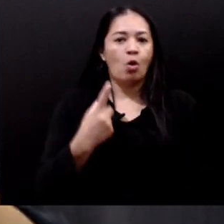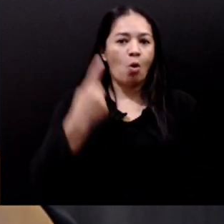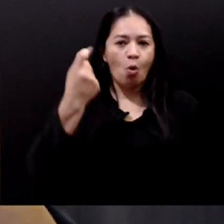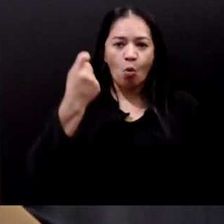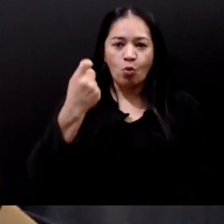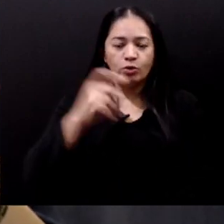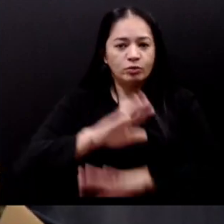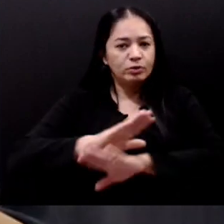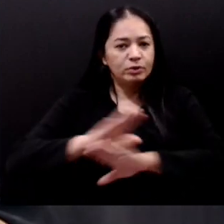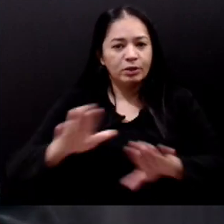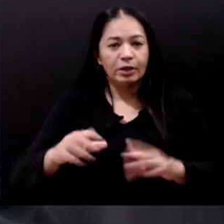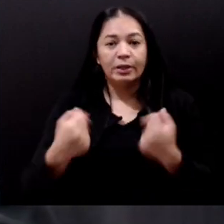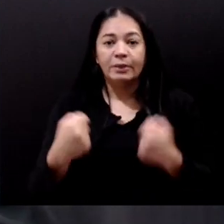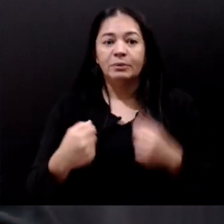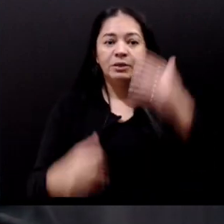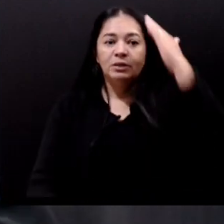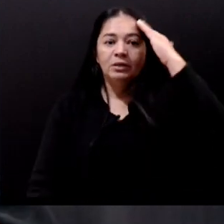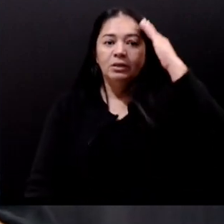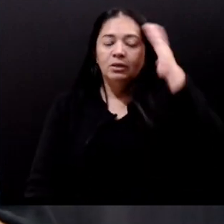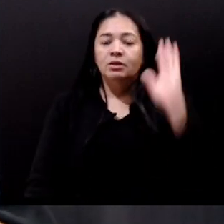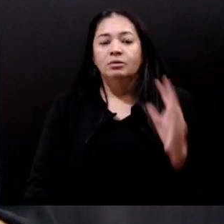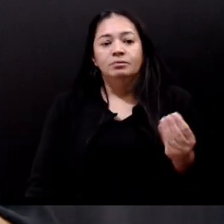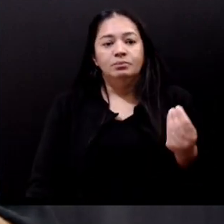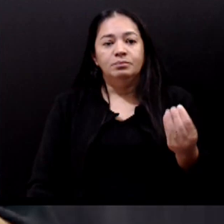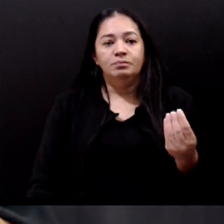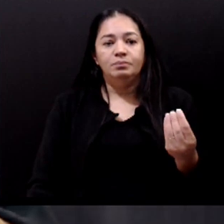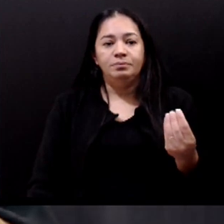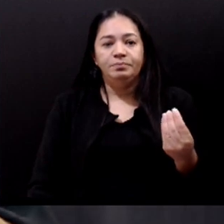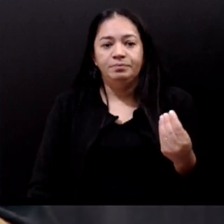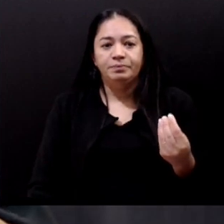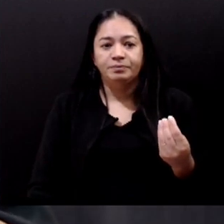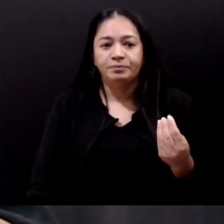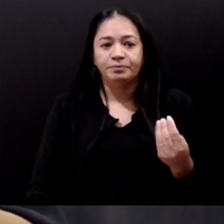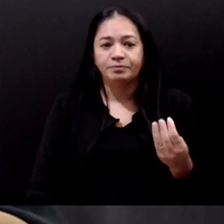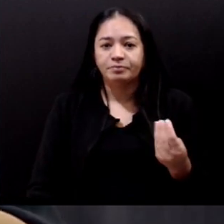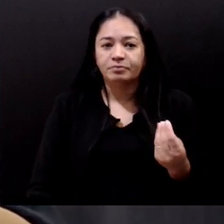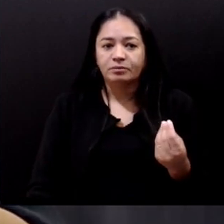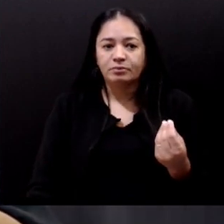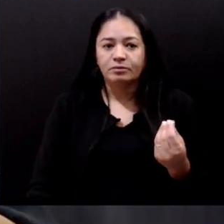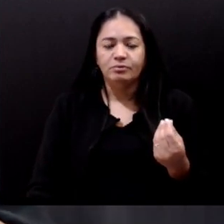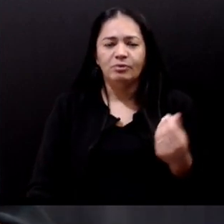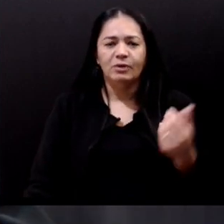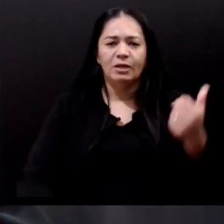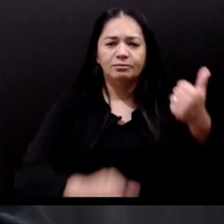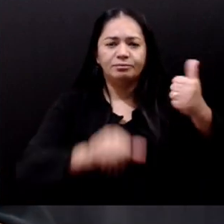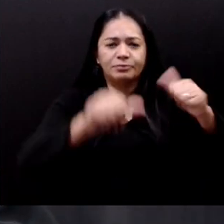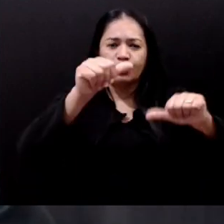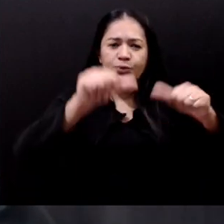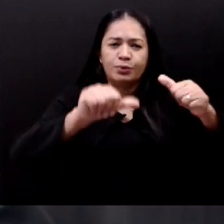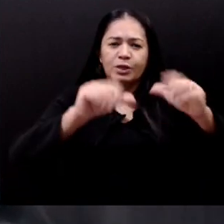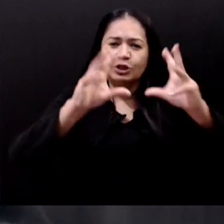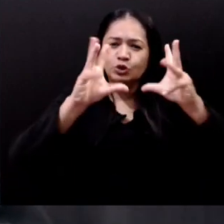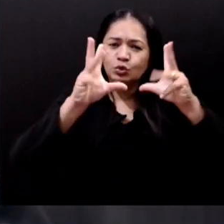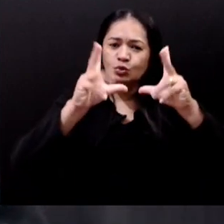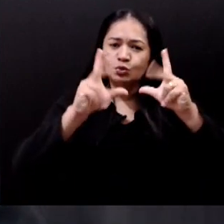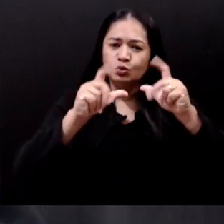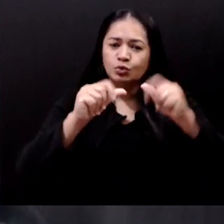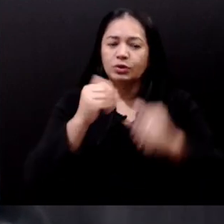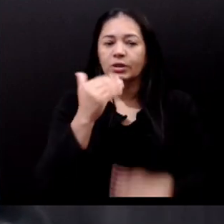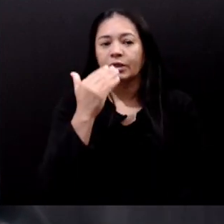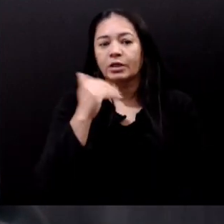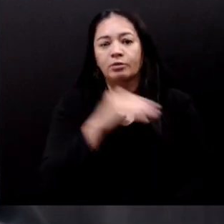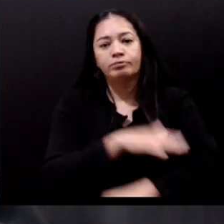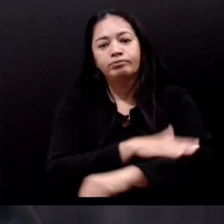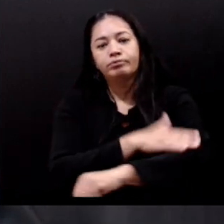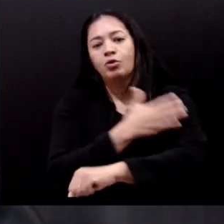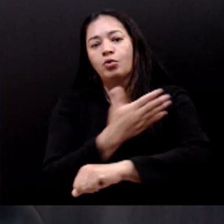algo holístico, é algo que, assim, ela vai analisar tudo que ela come ao longo do dia, mas também tudo que ela come ao longo da semana, tudo